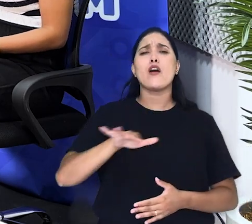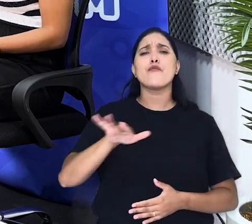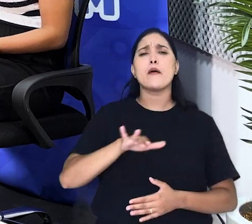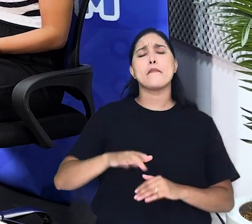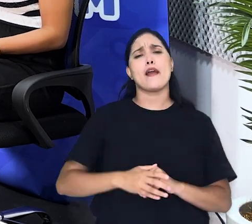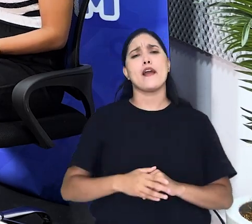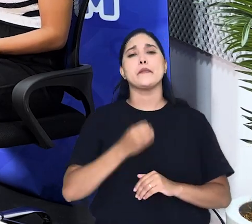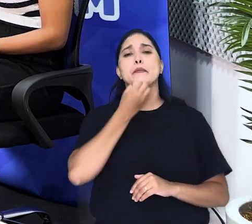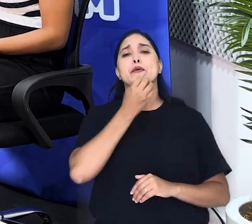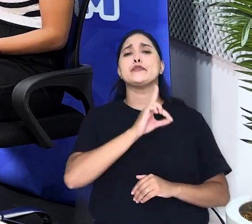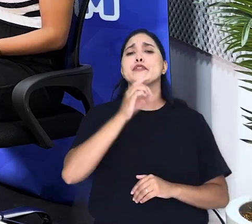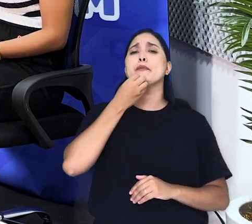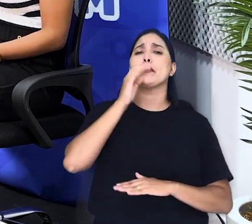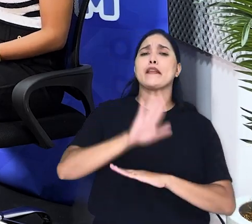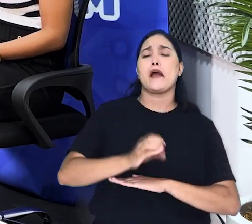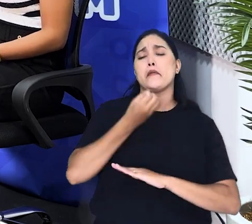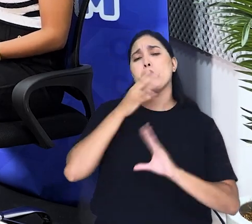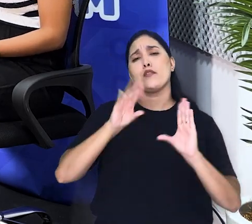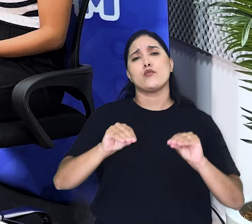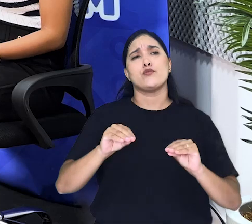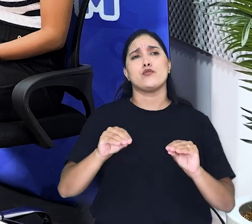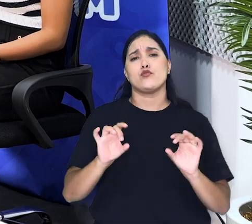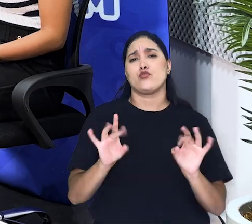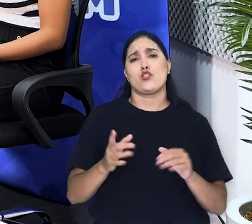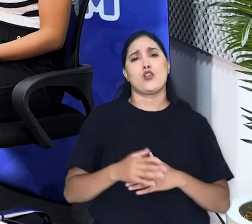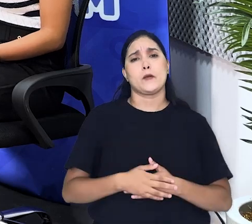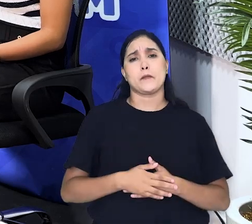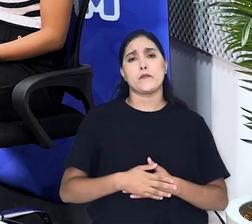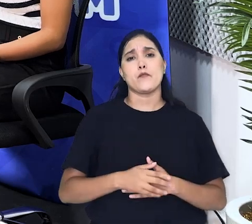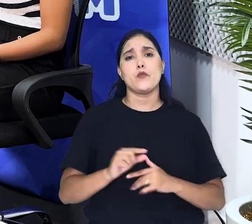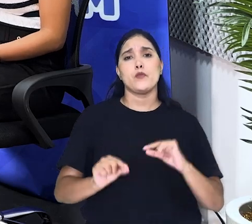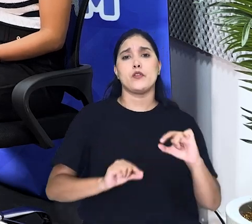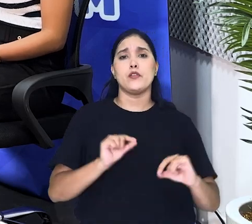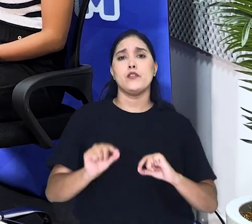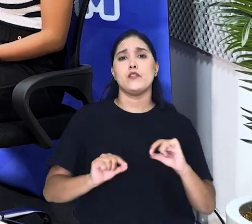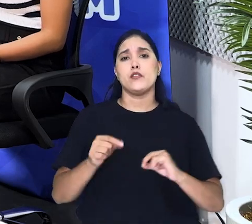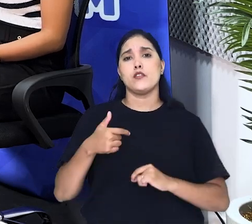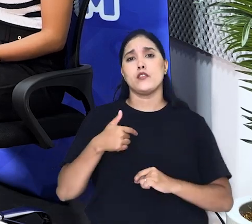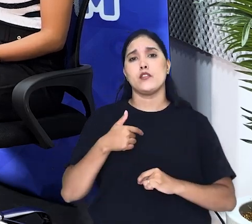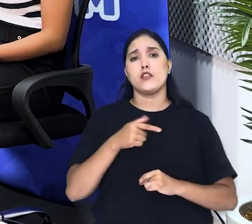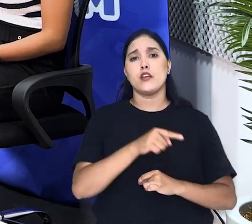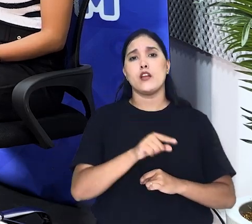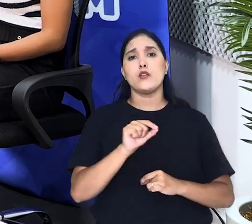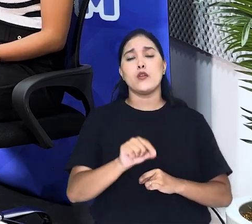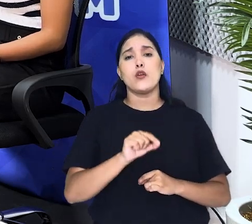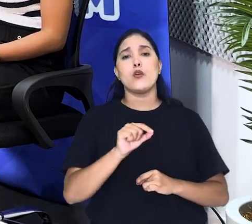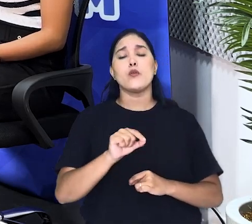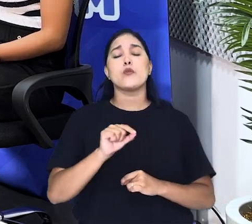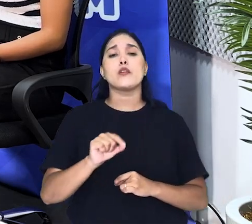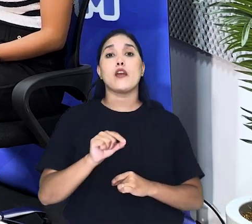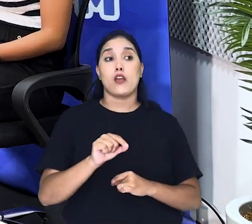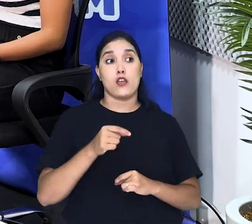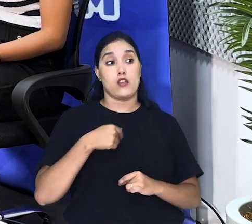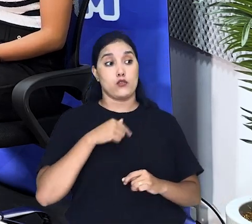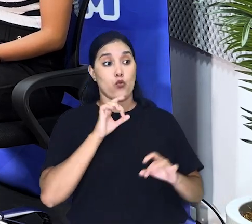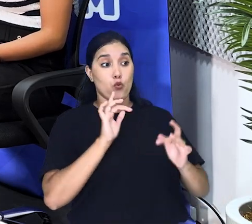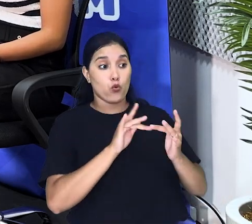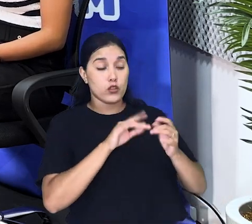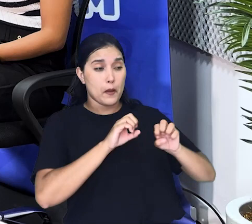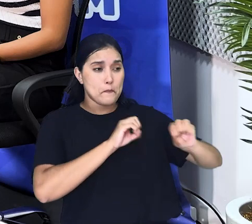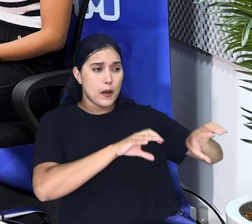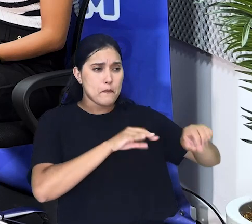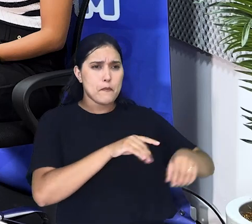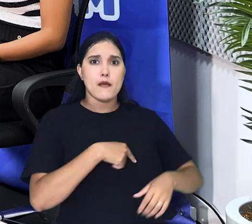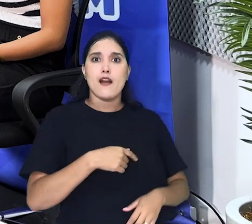ele perdeu a chave. É um meio também da gente se comunicar, uma nossa linguagem, tá? E aí, mas